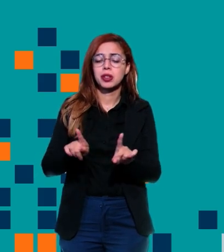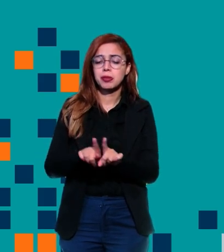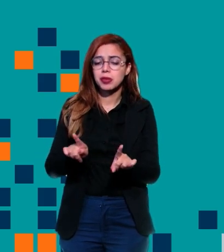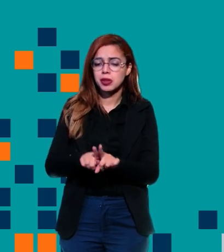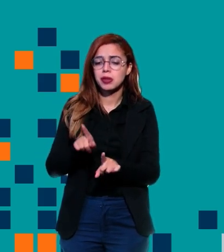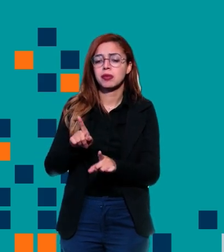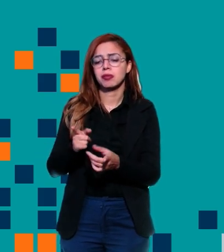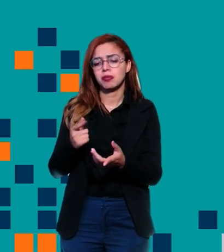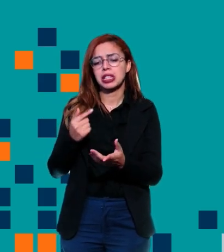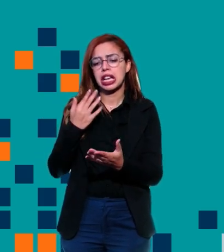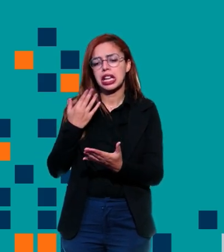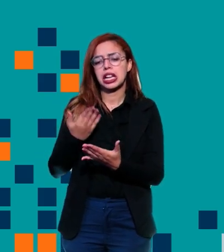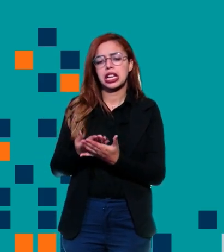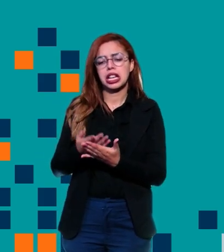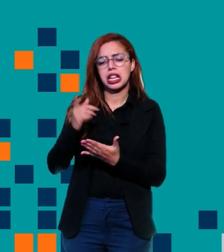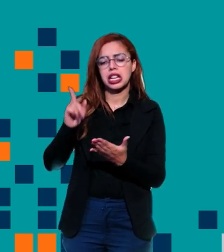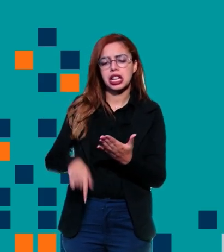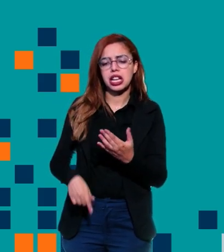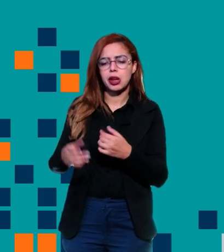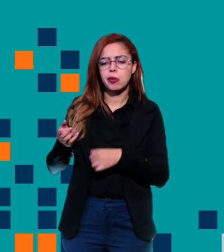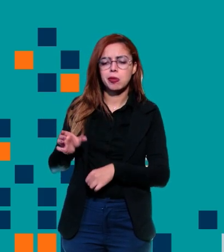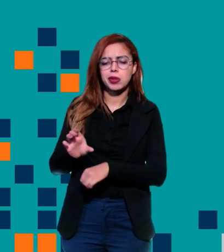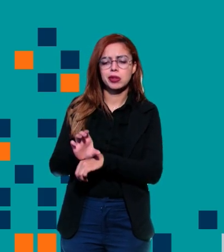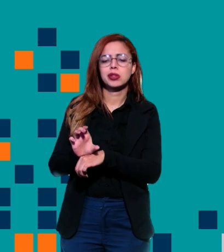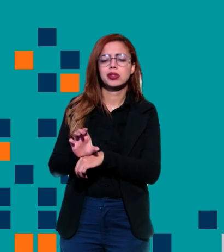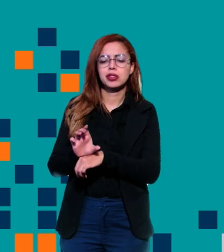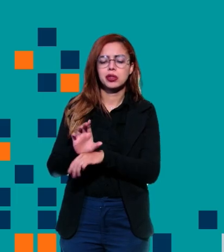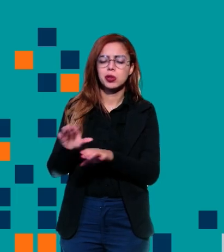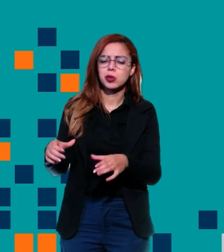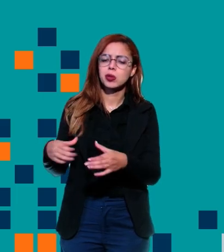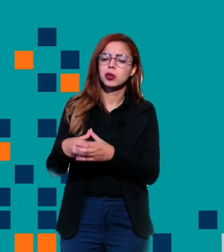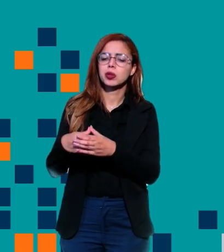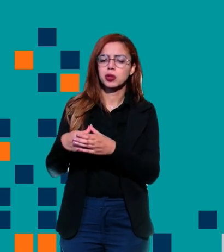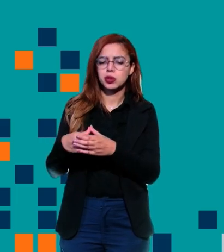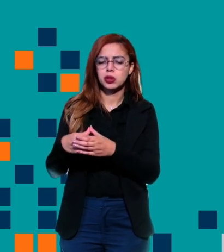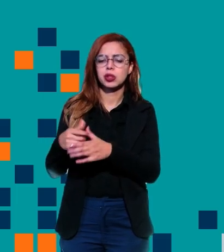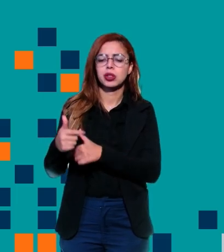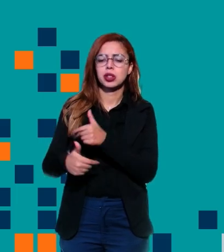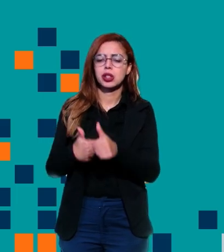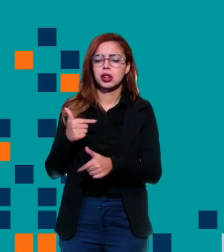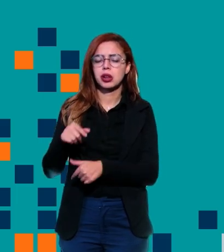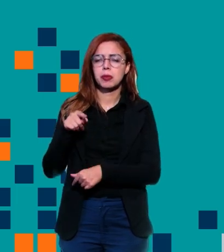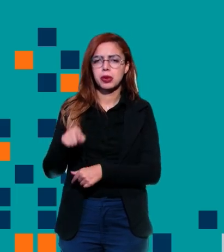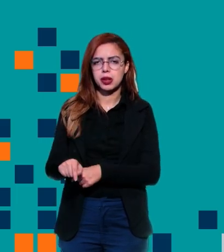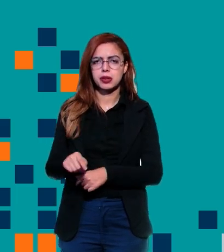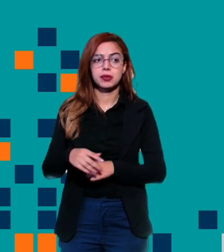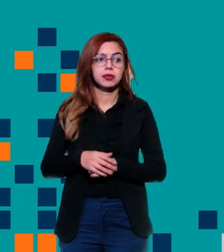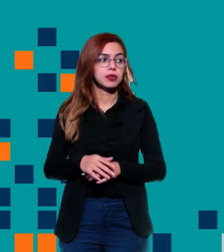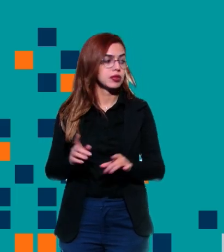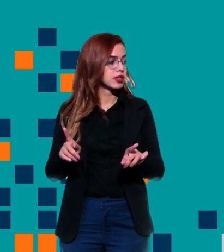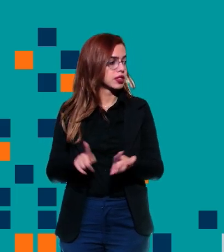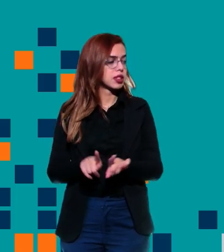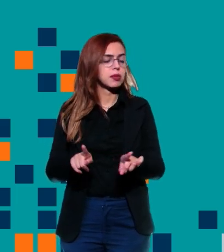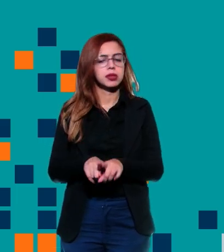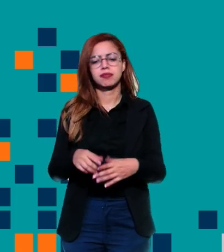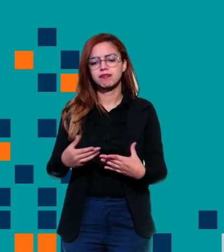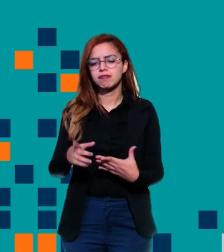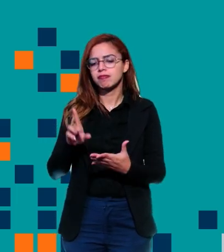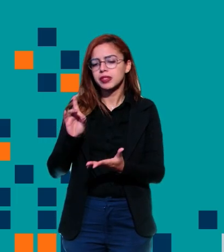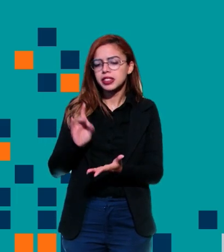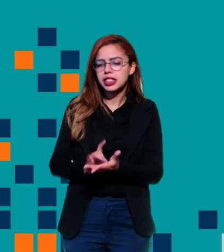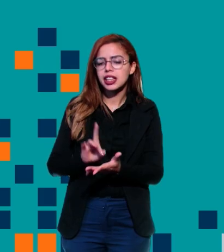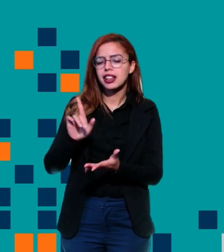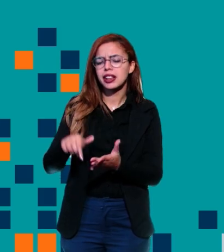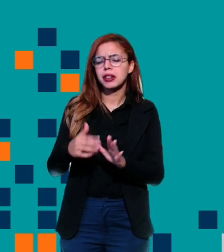gente foi lançar com ele era a rede, né? Sobre esse trabalho dele. Bom, ele, na verdade, isso é nos